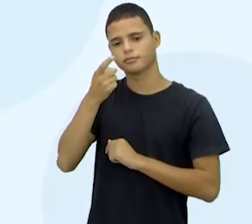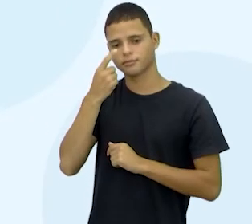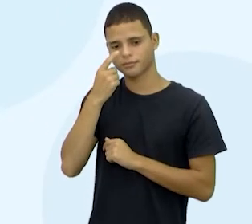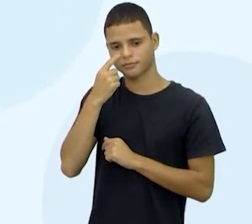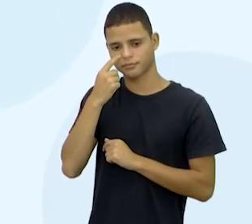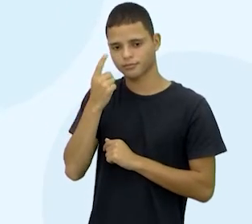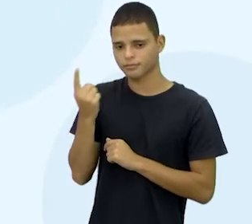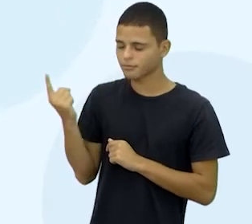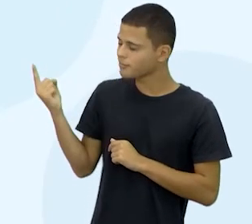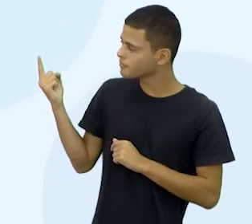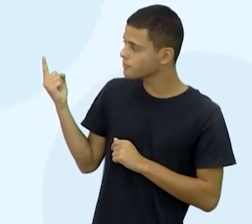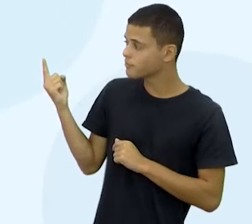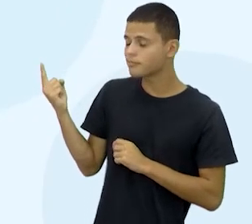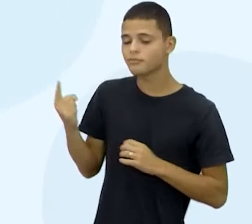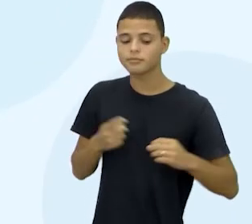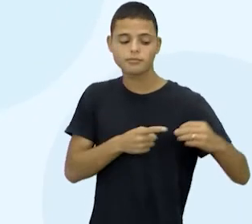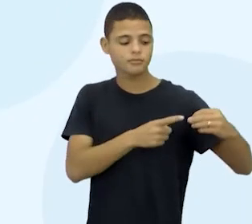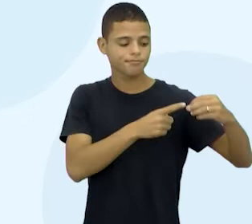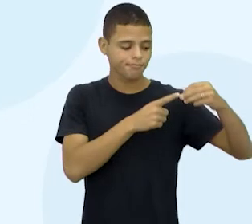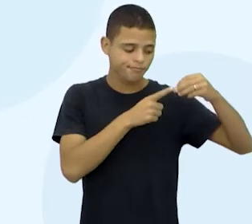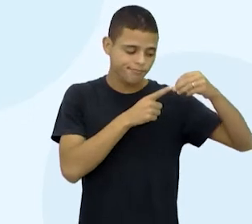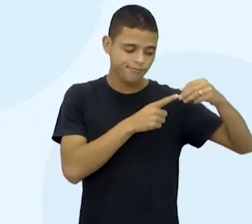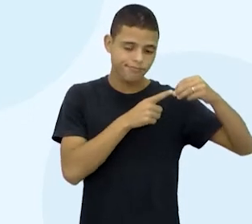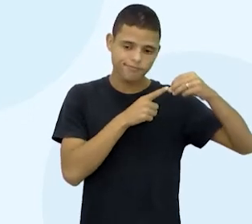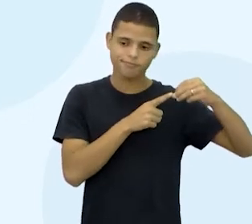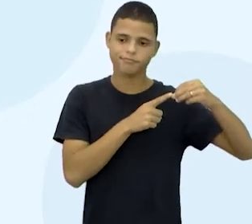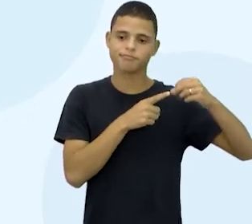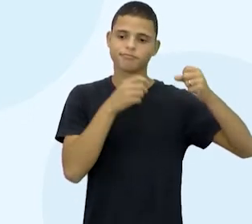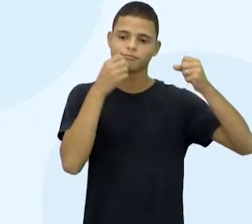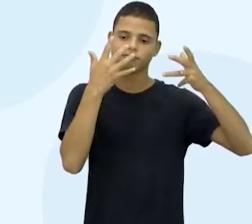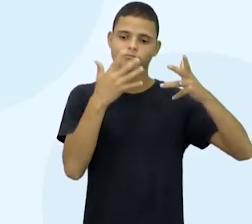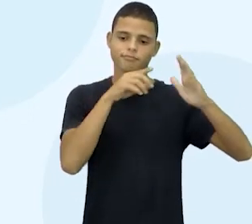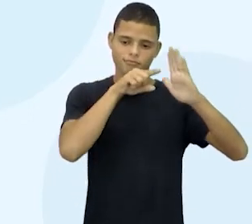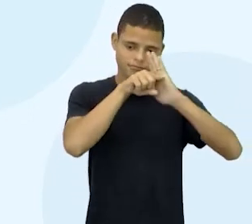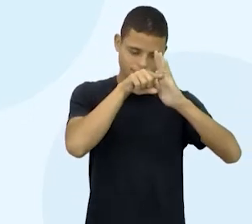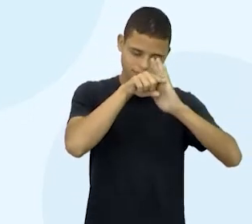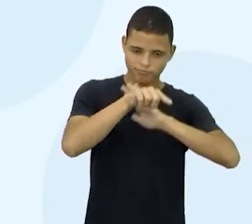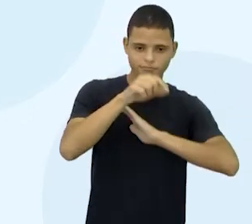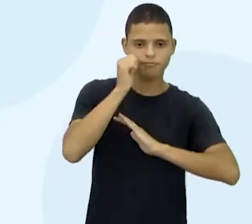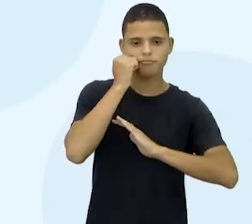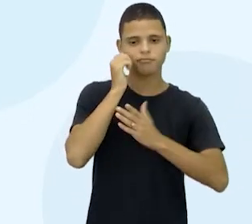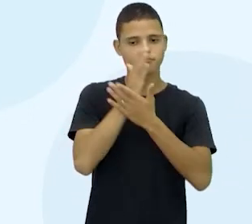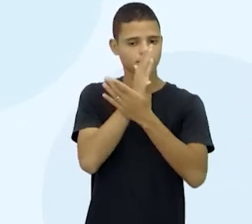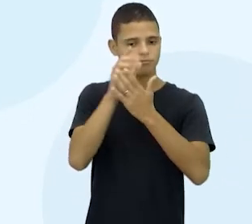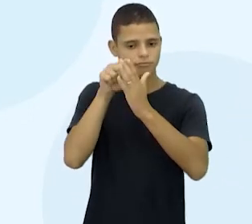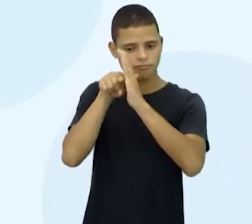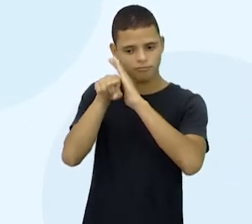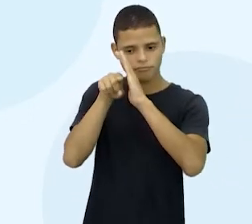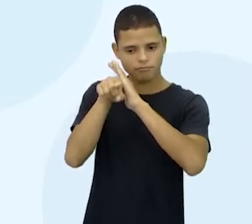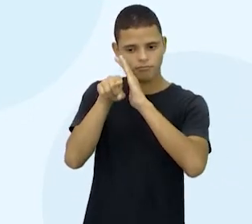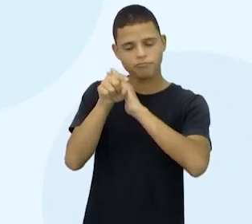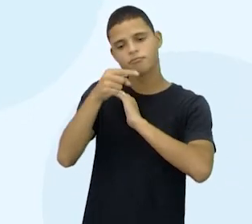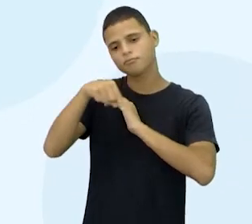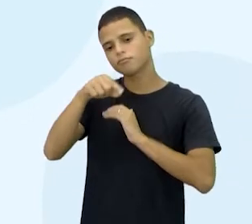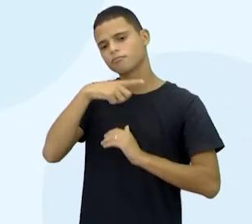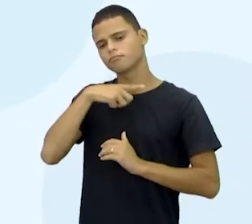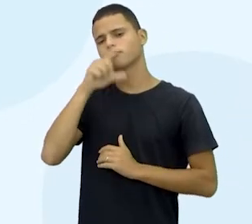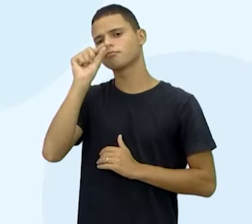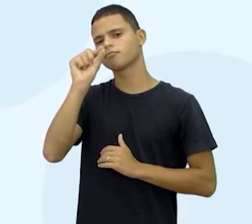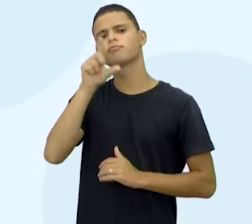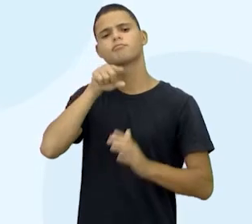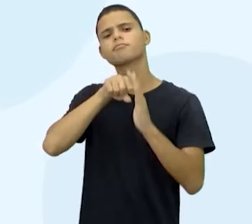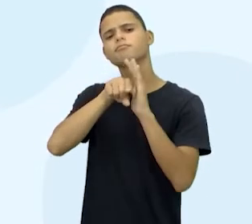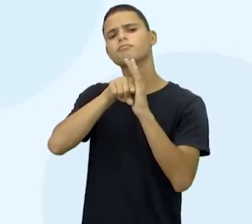aquela lupa, né? Que mostra aí a investigação científica. Essas são algumas perguntas norteadoras que nós temos. O que são